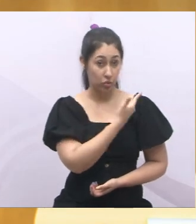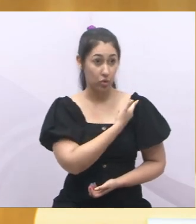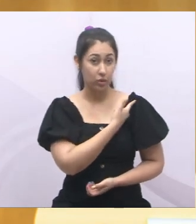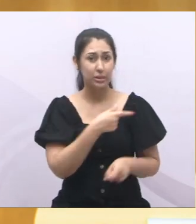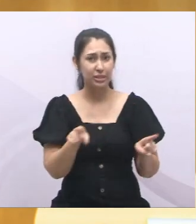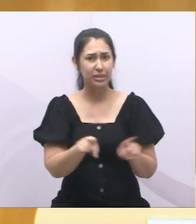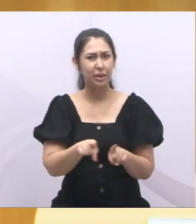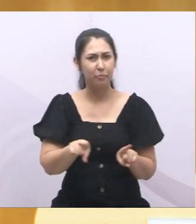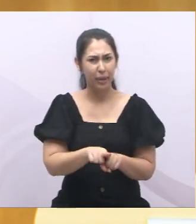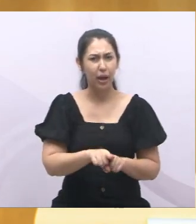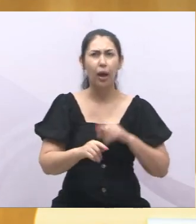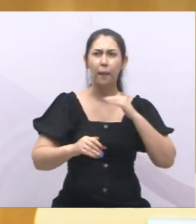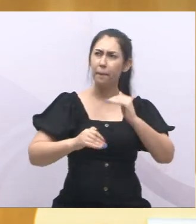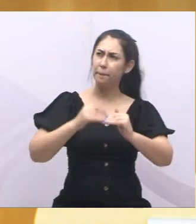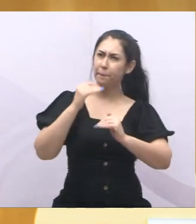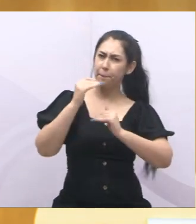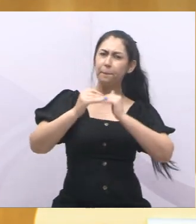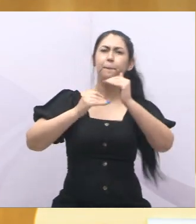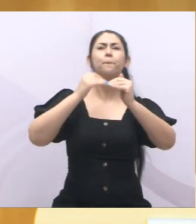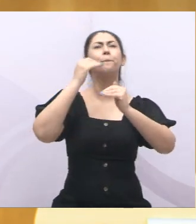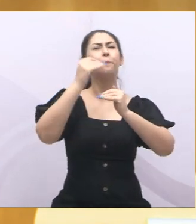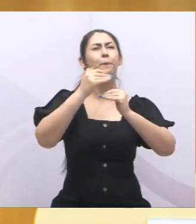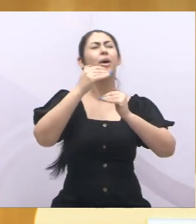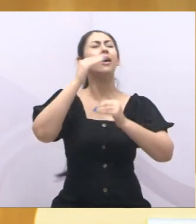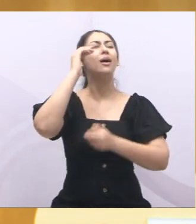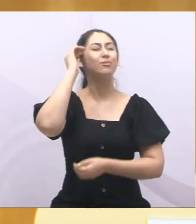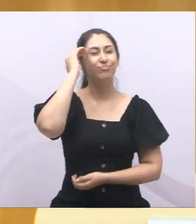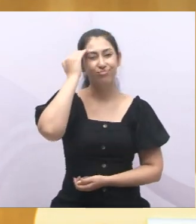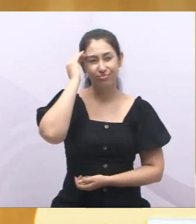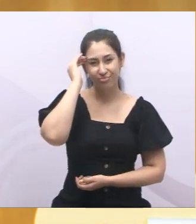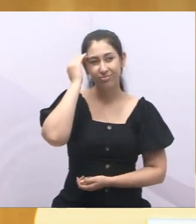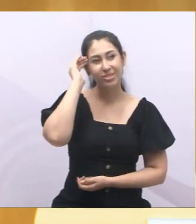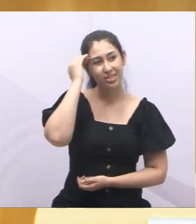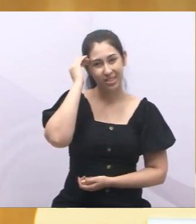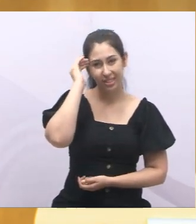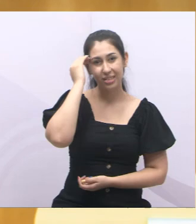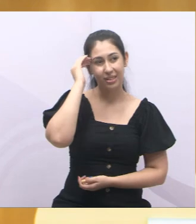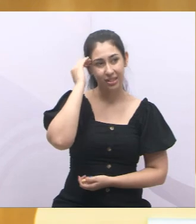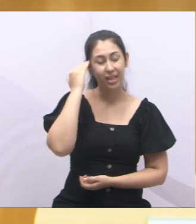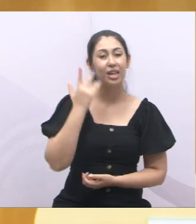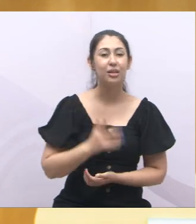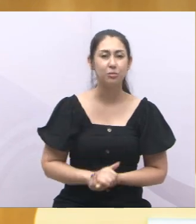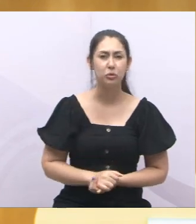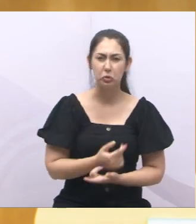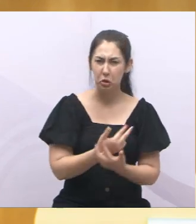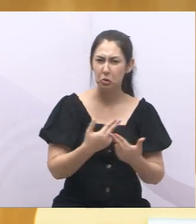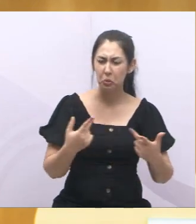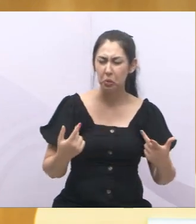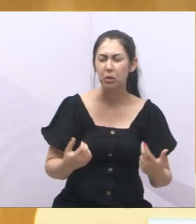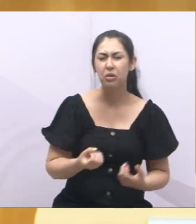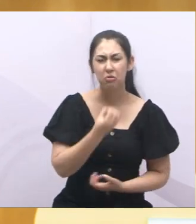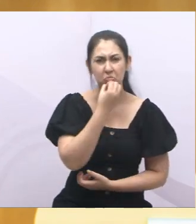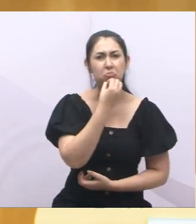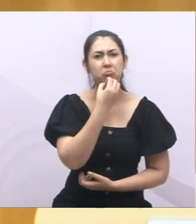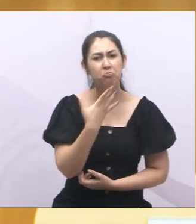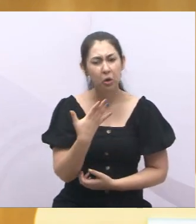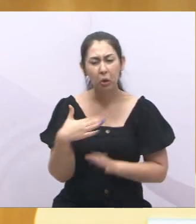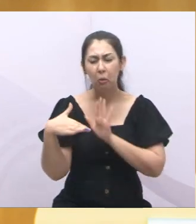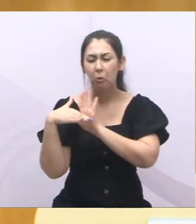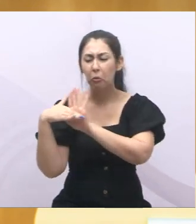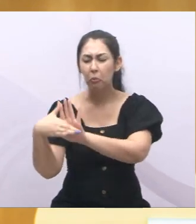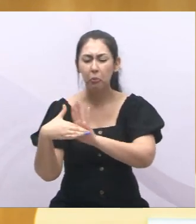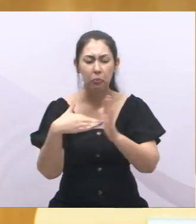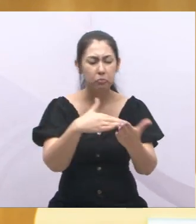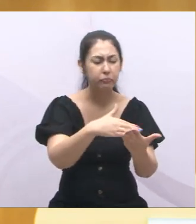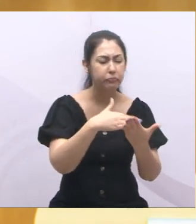elevemos frequentemente e nos encontremos à mesa do bom senso, à mesa do bem comum,